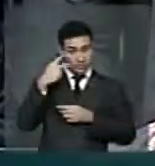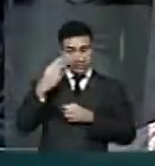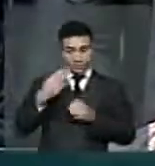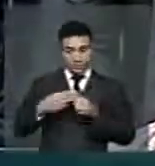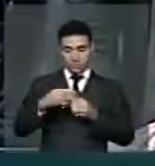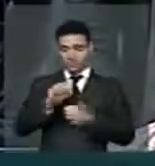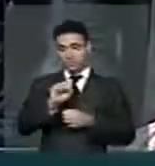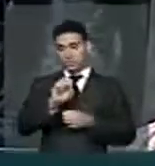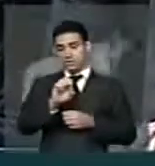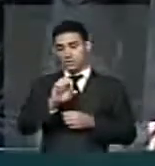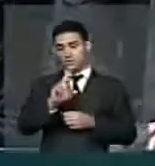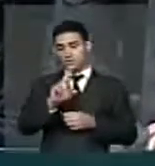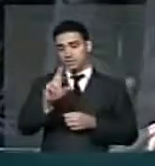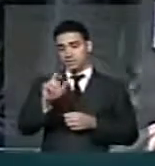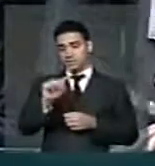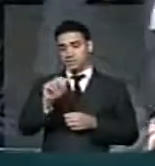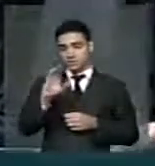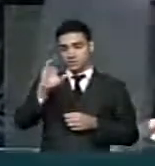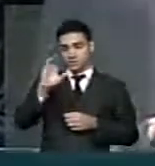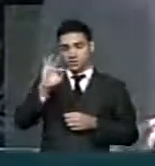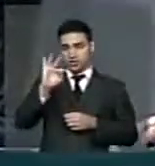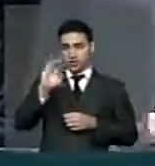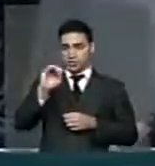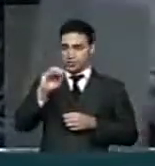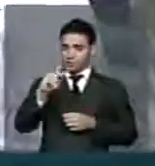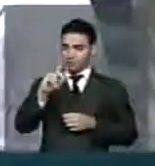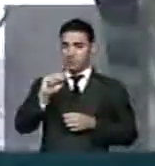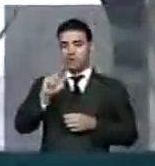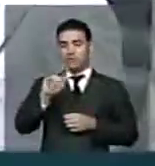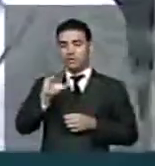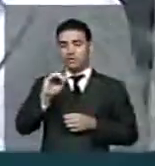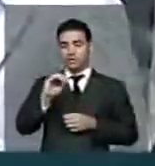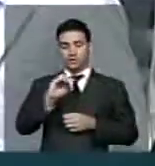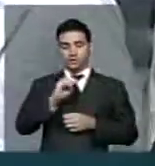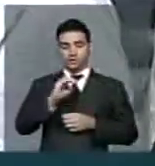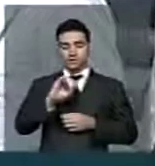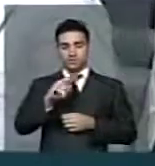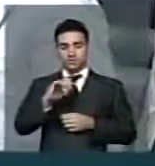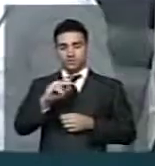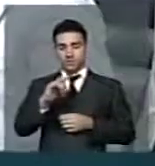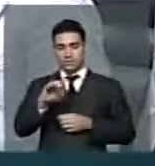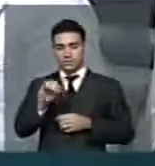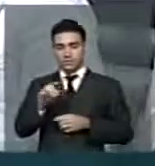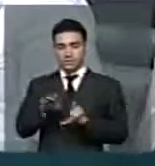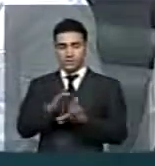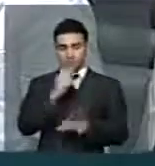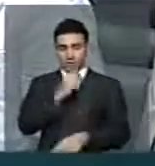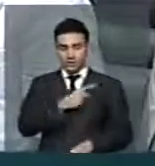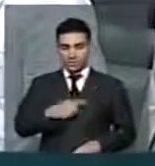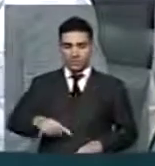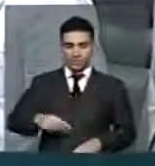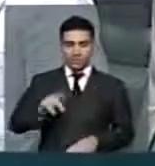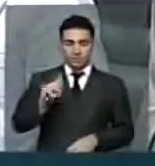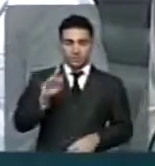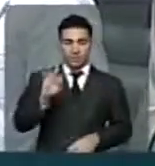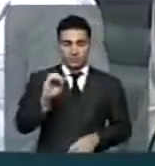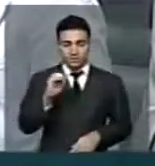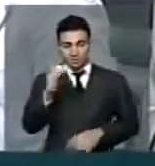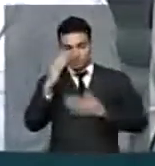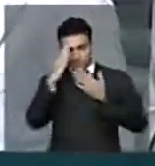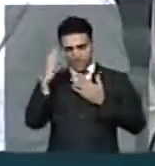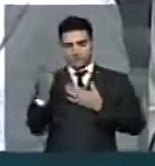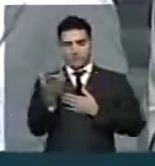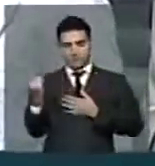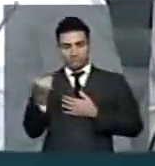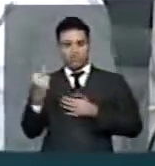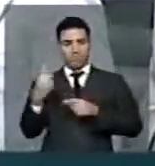Está aqui o vereador Tio Paulinho, está aqui o vereador Rodrigo Caldeira e também o presidente da Câmara, Guto Lorenzoni. Agradecer a eles que